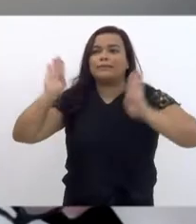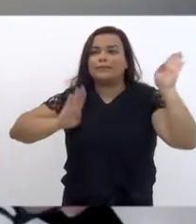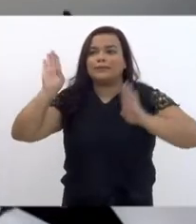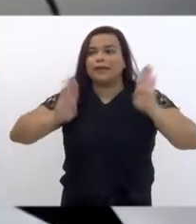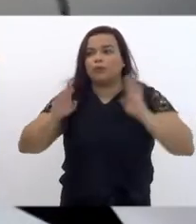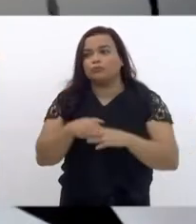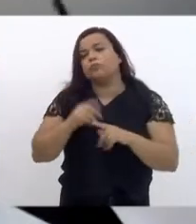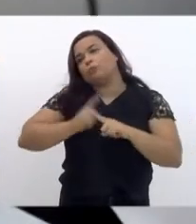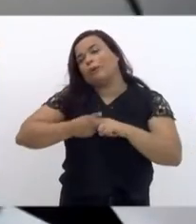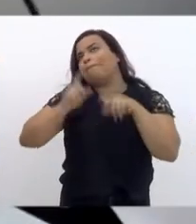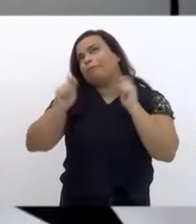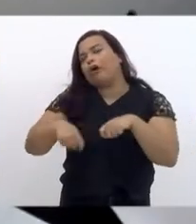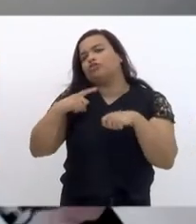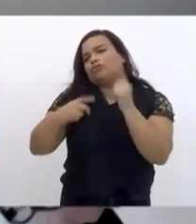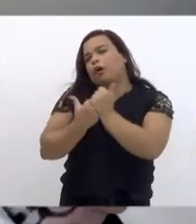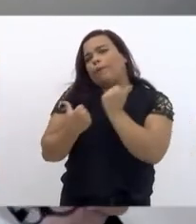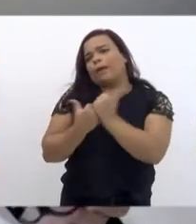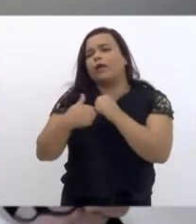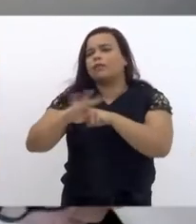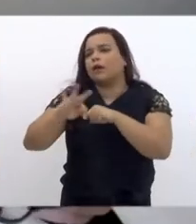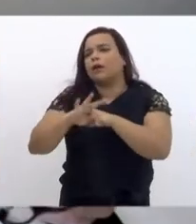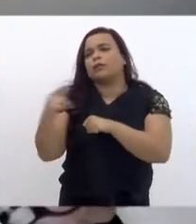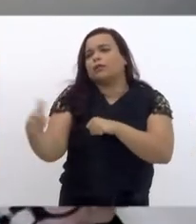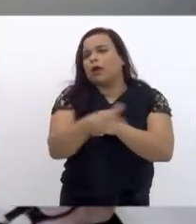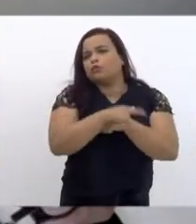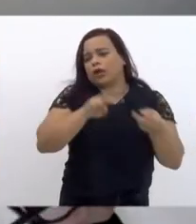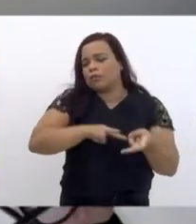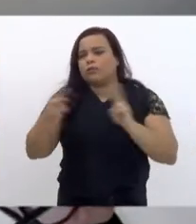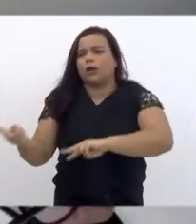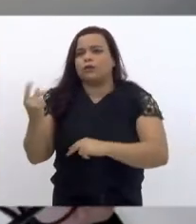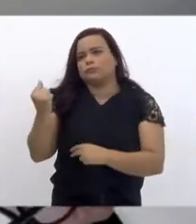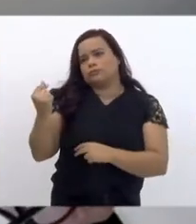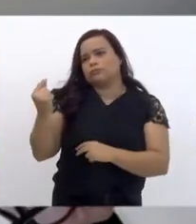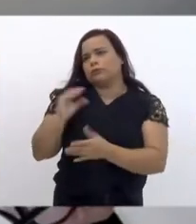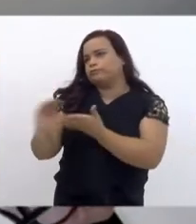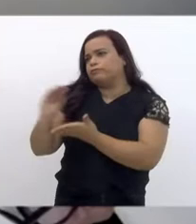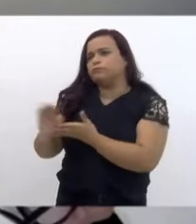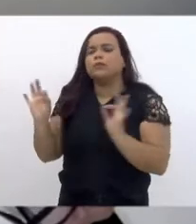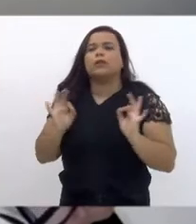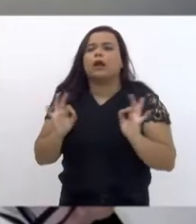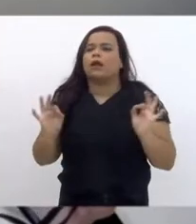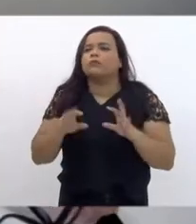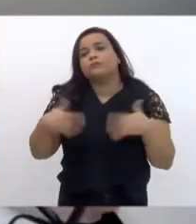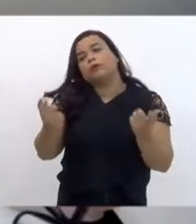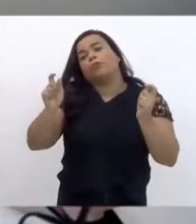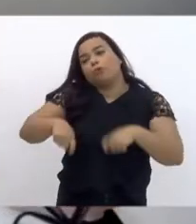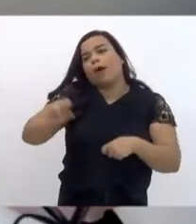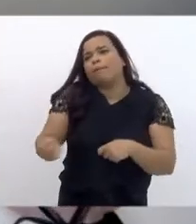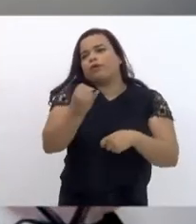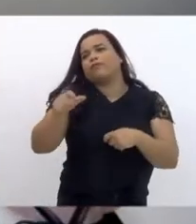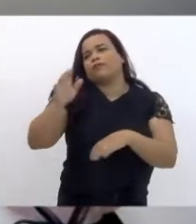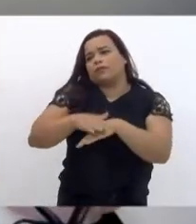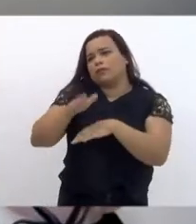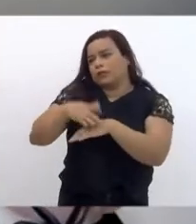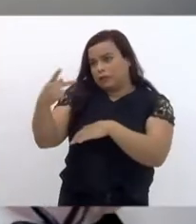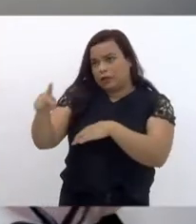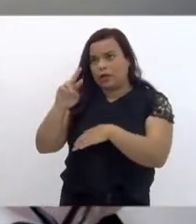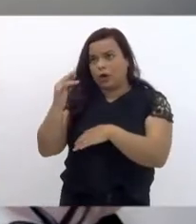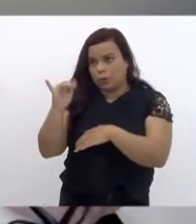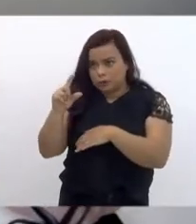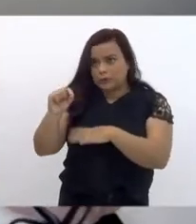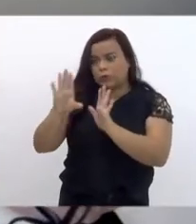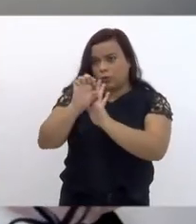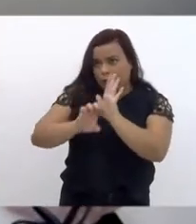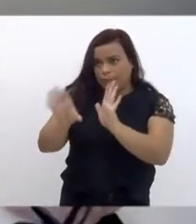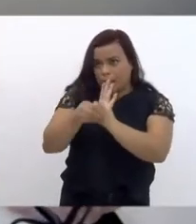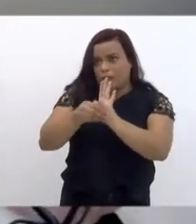técnica que não envolva transferência de recursos financeiros, entendeu? Então, acho que a gente podia aproveitar a emenda do Rodrigo em relação ao caput, no